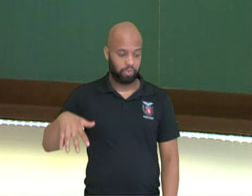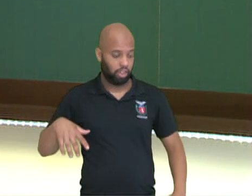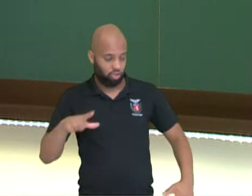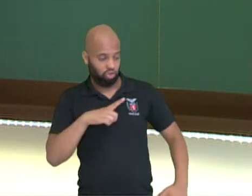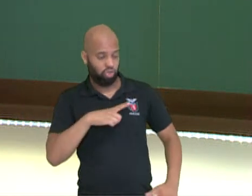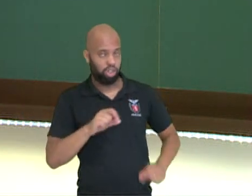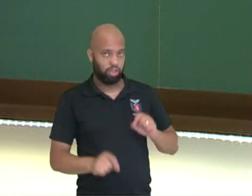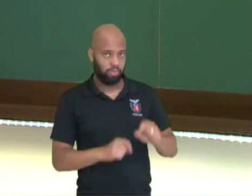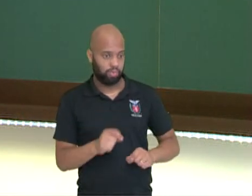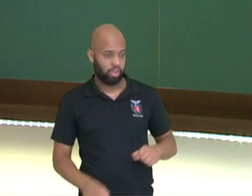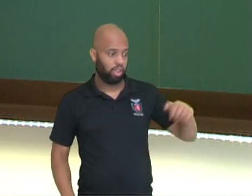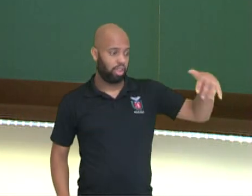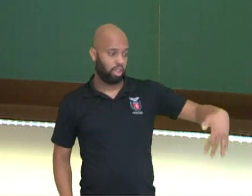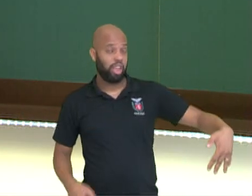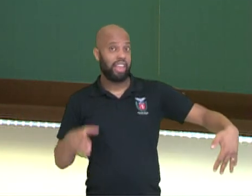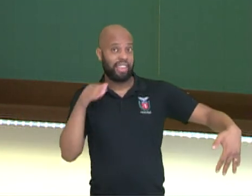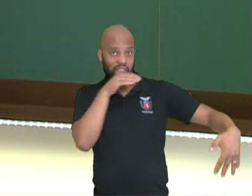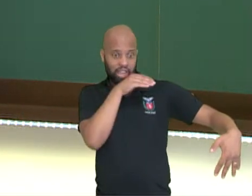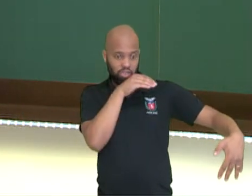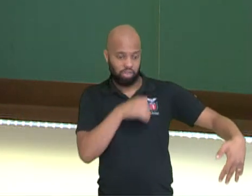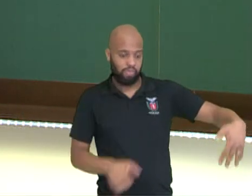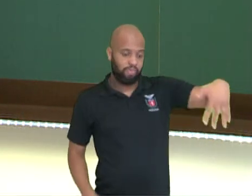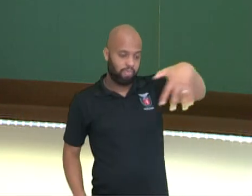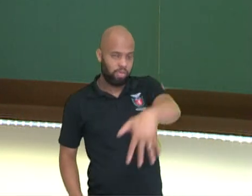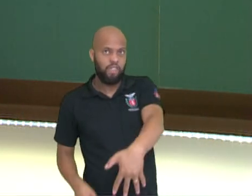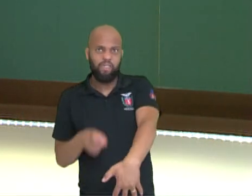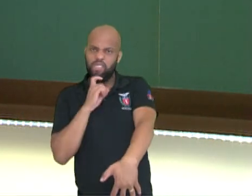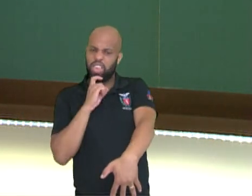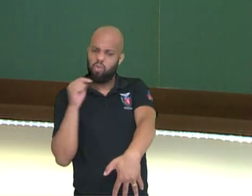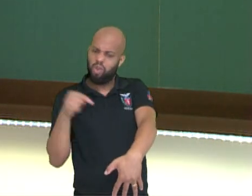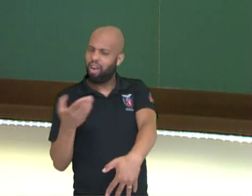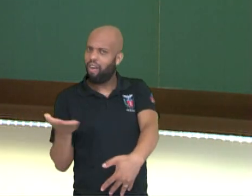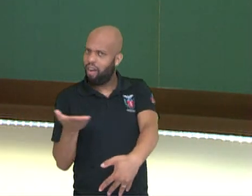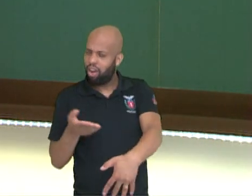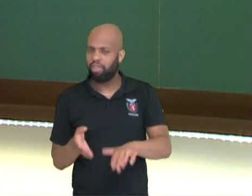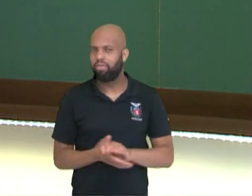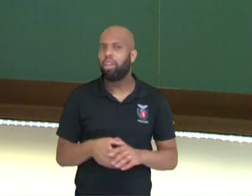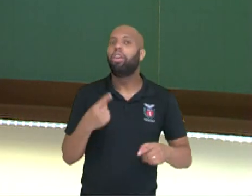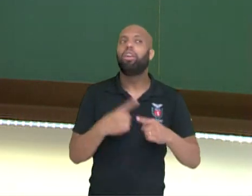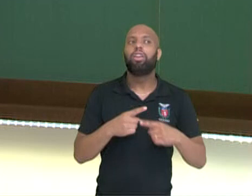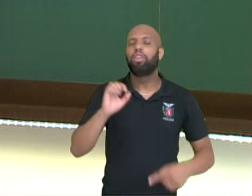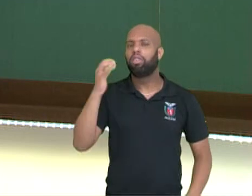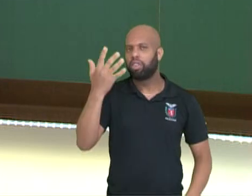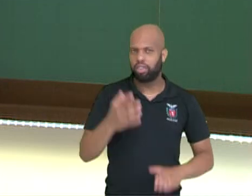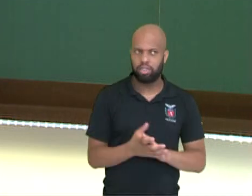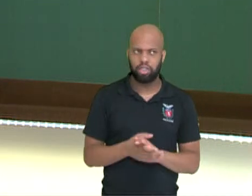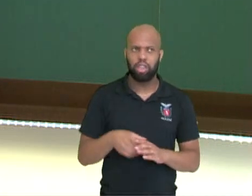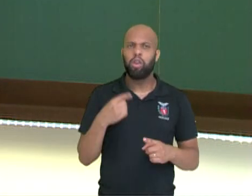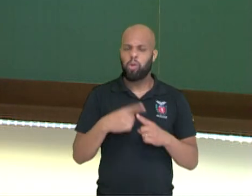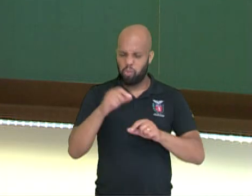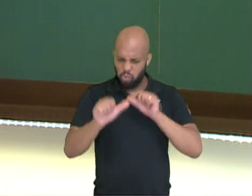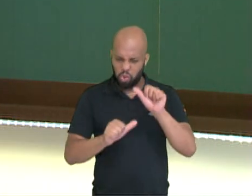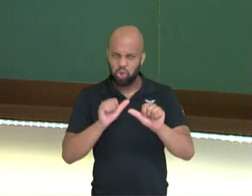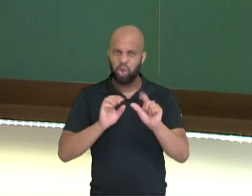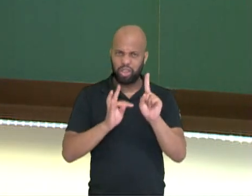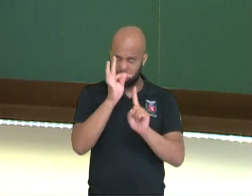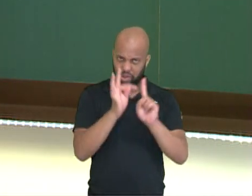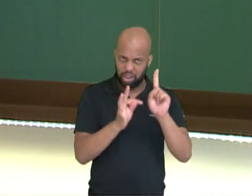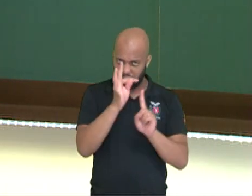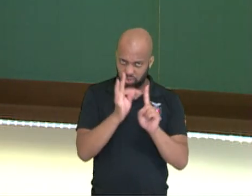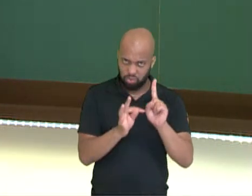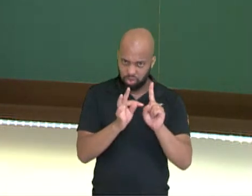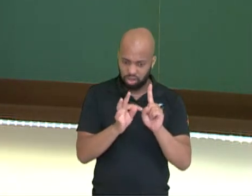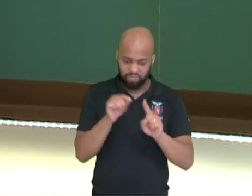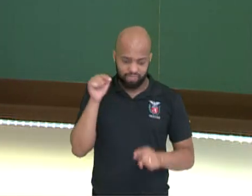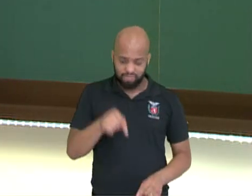que estava na água quente teve a sensação que a água morna está fria. Isso ocorre não devido à temperatura da água morna, que é